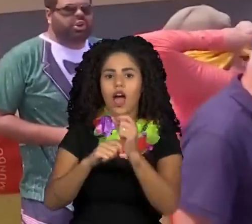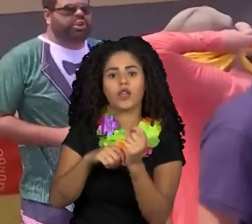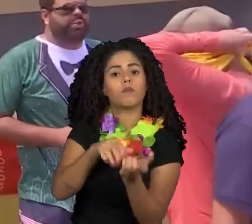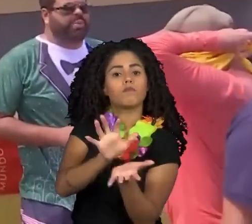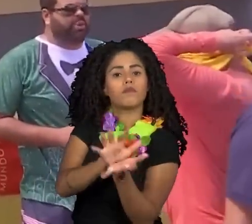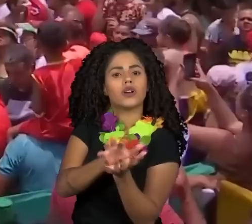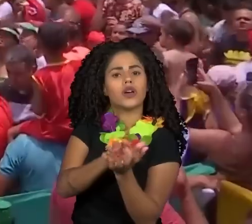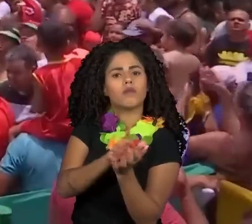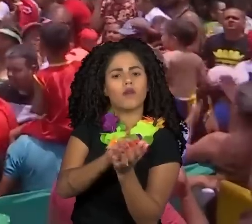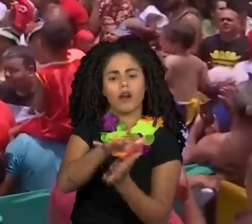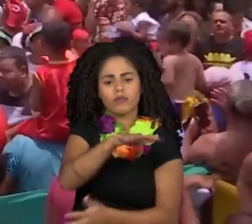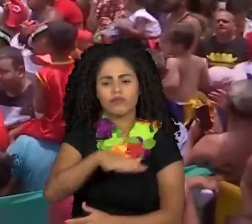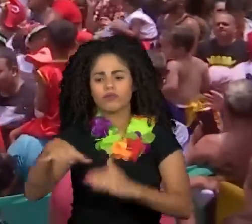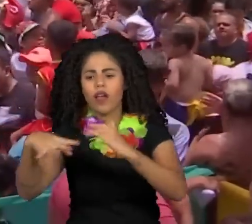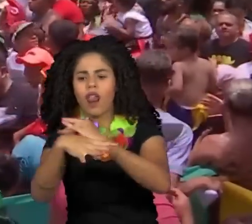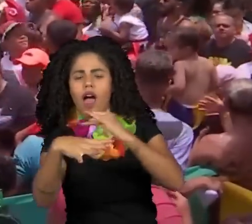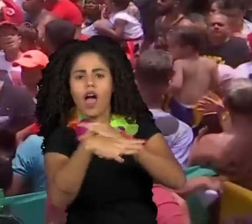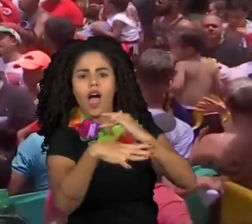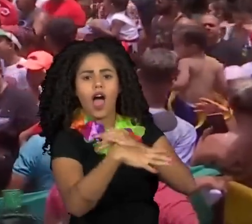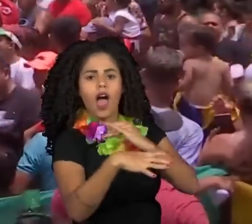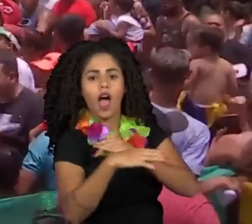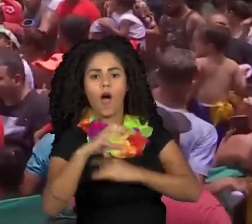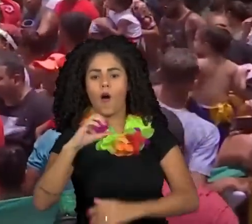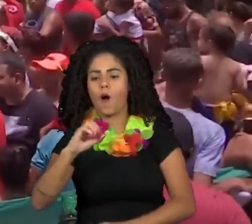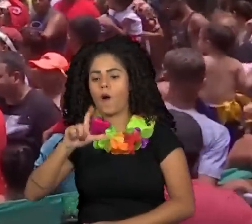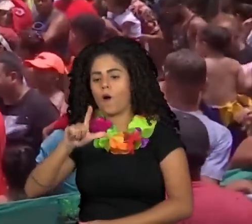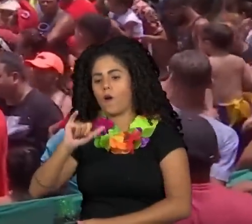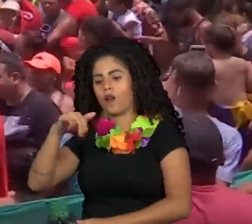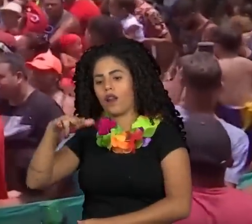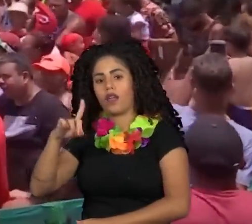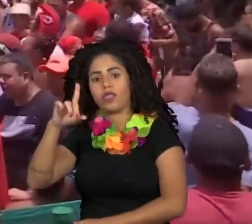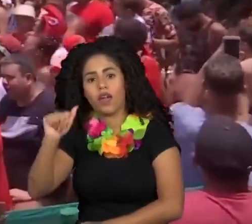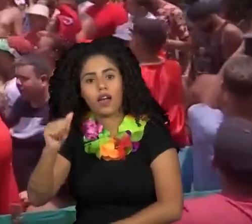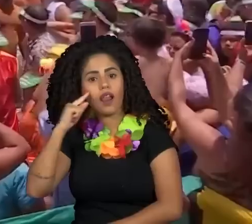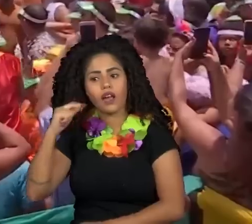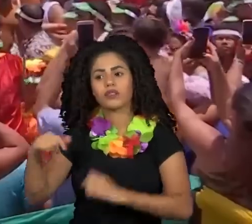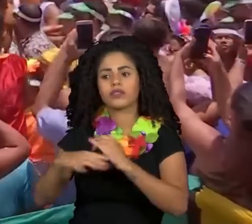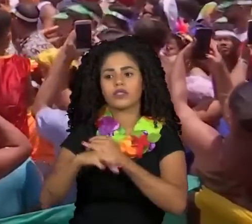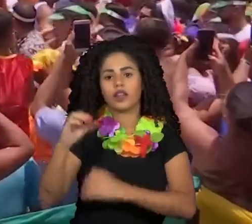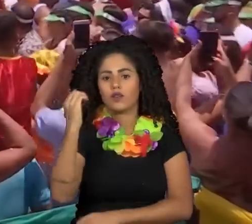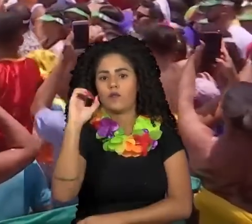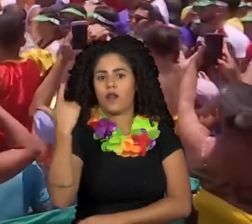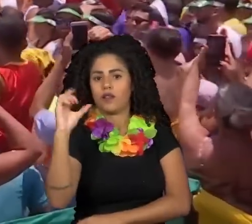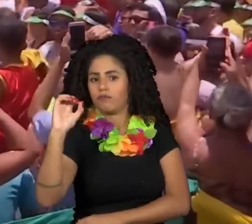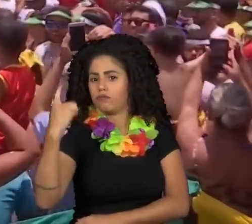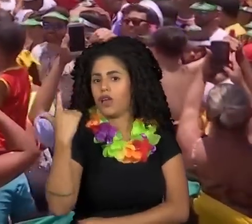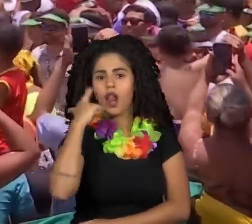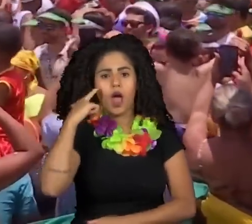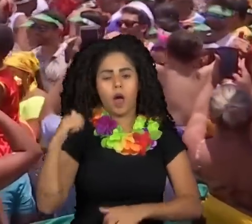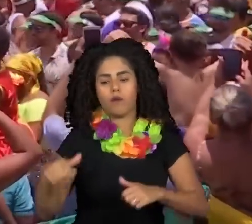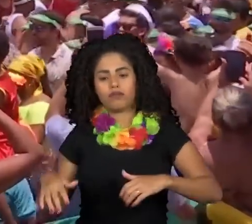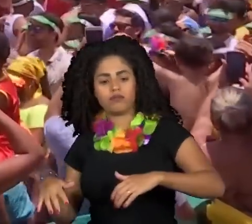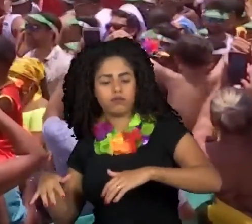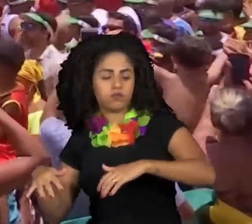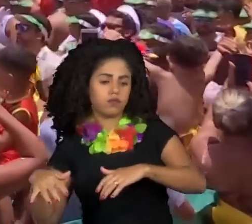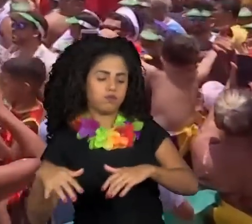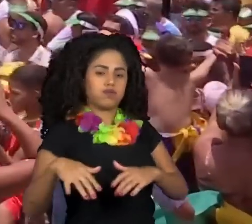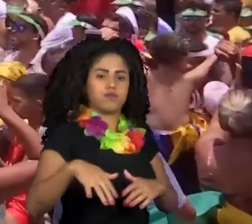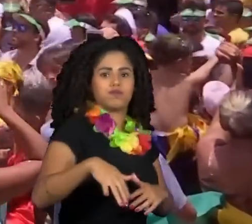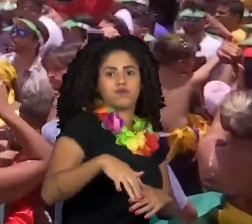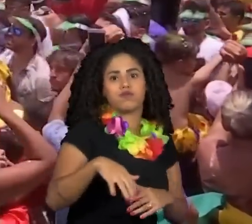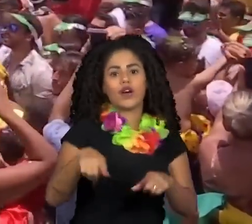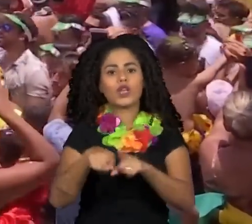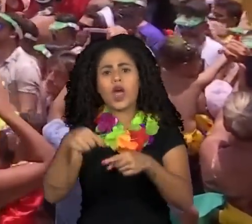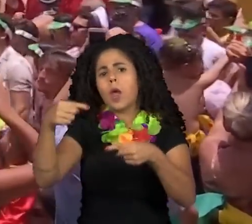inteiro. Entretanto, a cidade de Olinda, ela é a campeã dos bonecos gigantes. Temos bonecos de políticos,